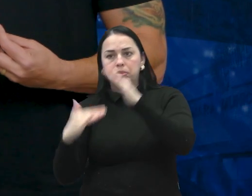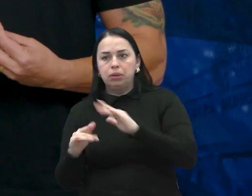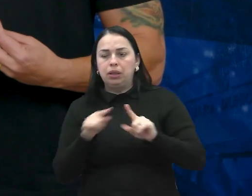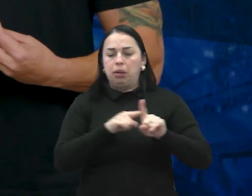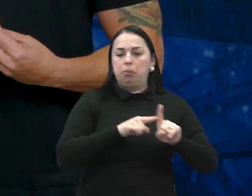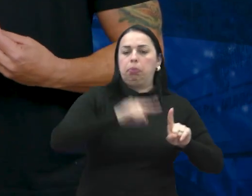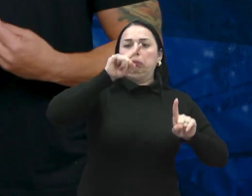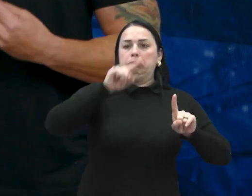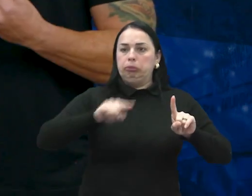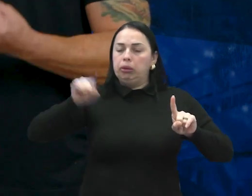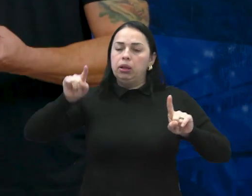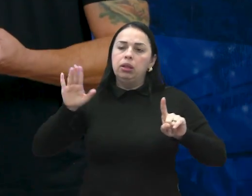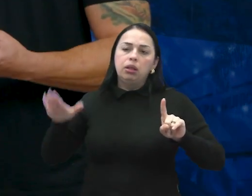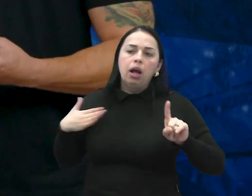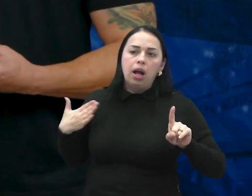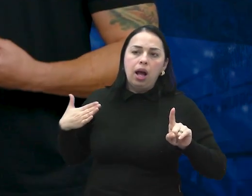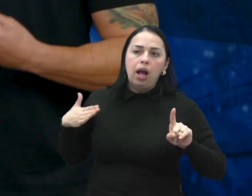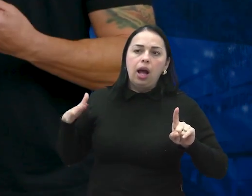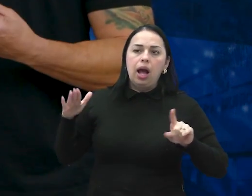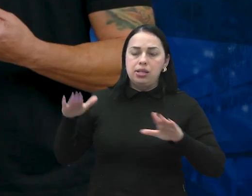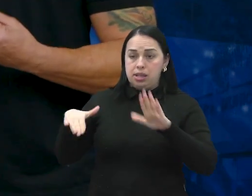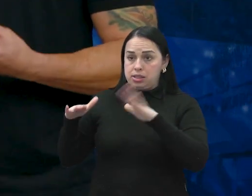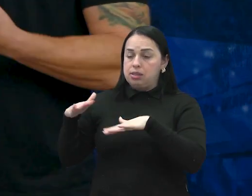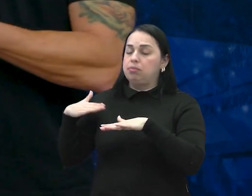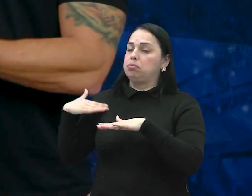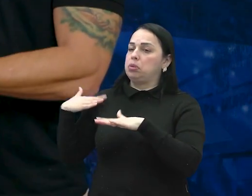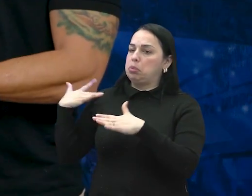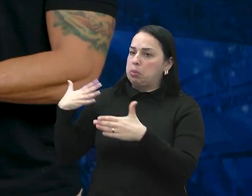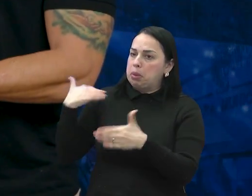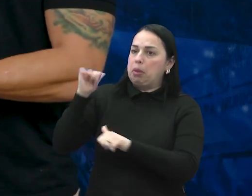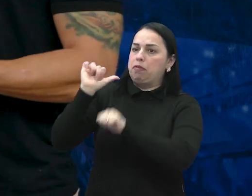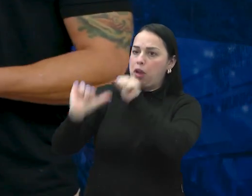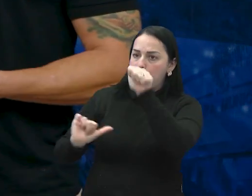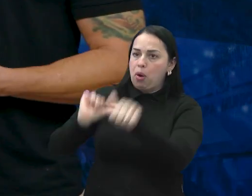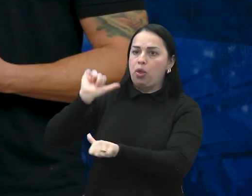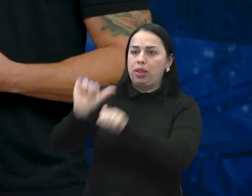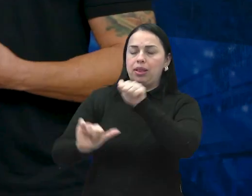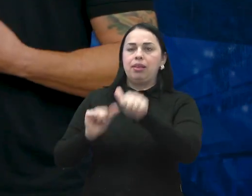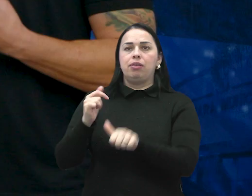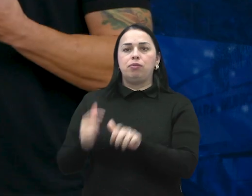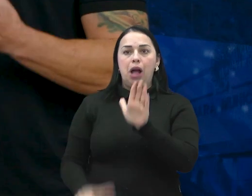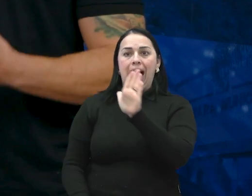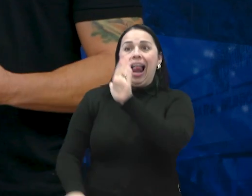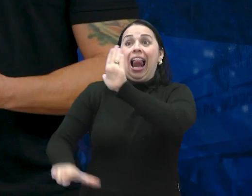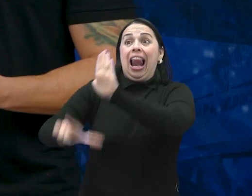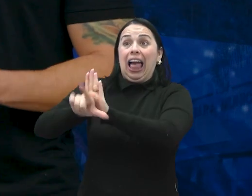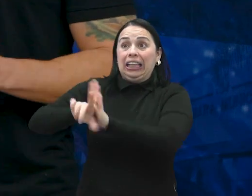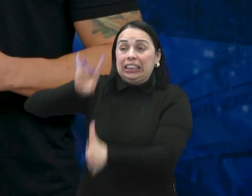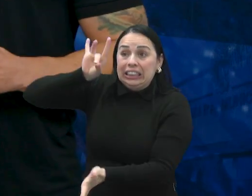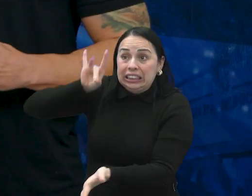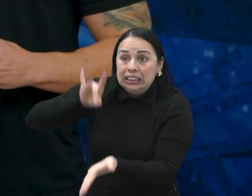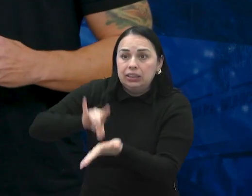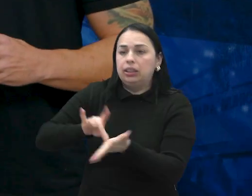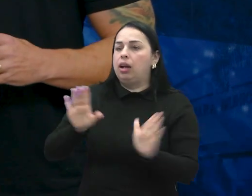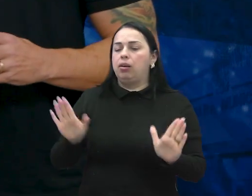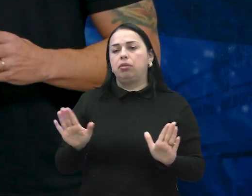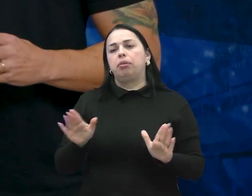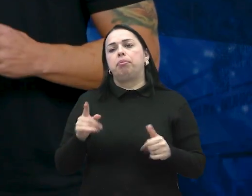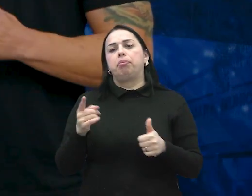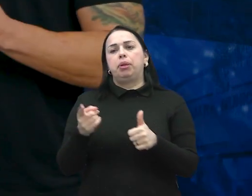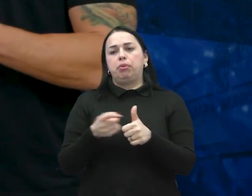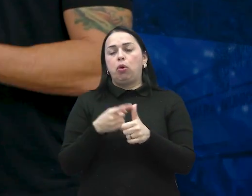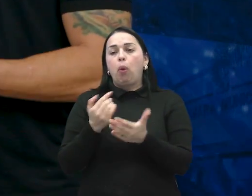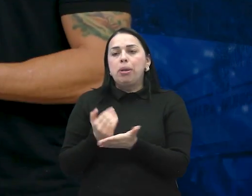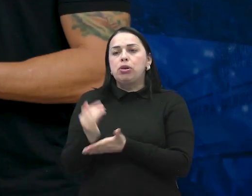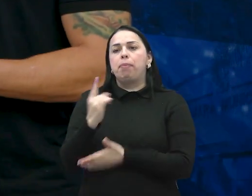isso? Porque ao longo do tempo você teve algumas modificações, né? A lei seca ela não nasceu como lei seca. O Código de Trânsito ele